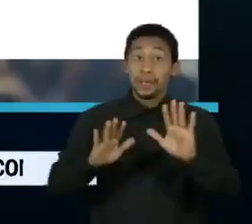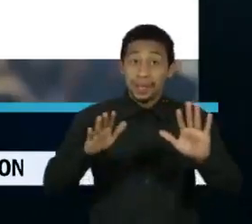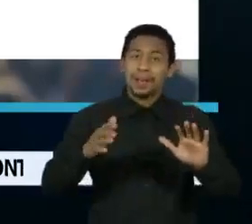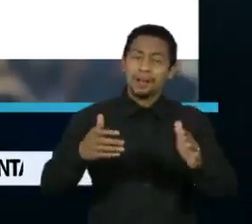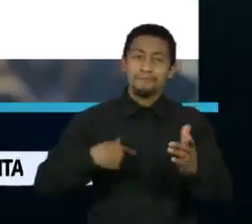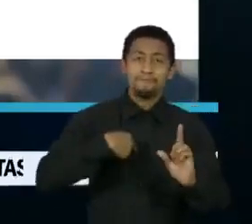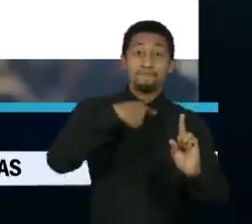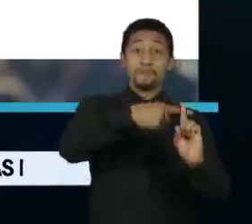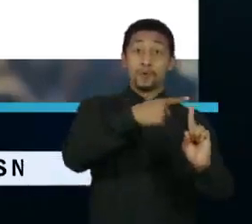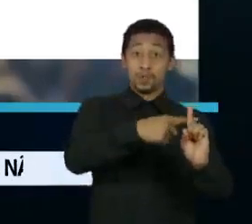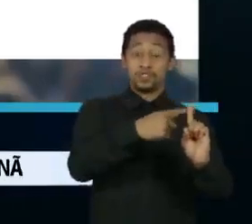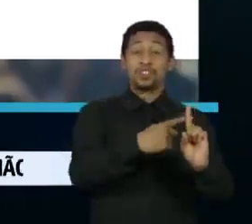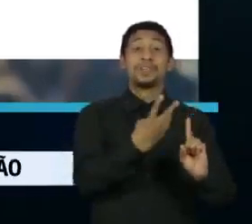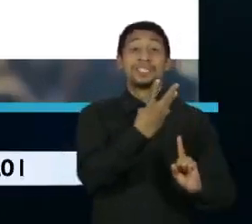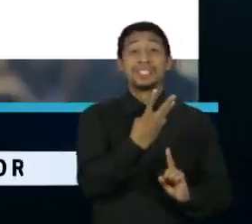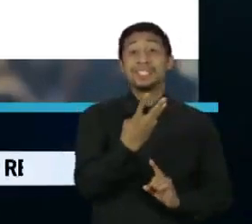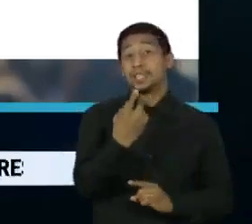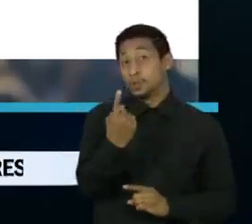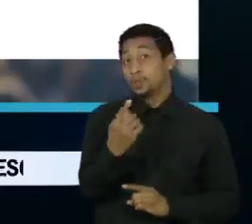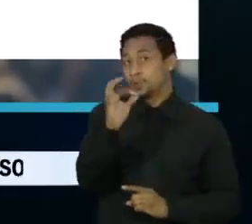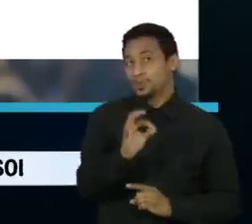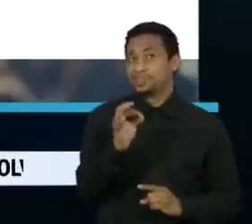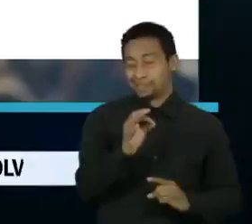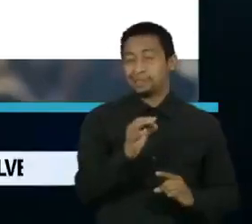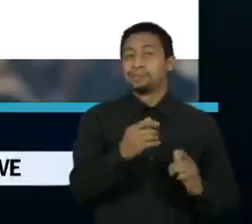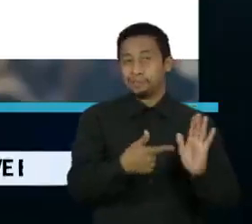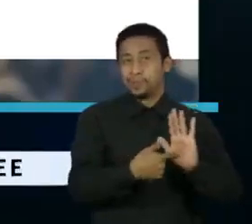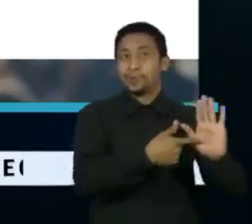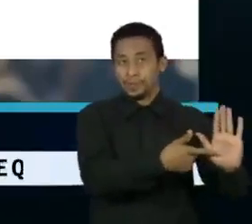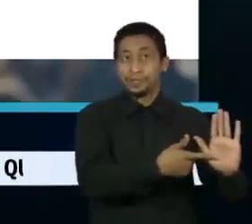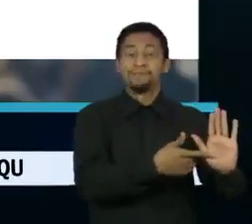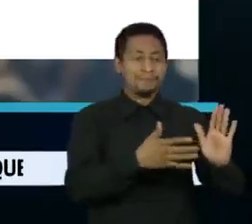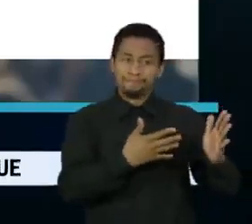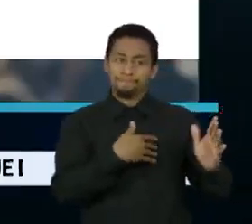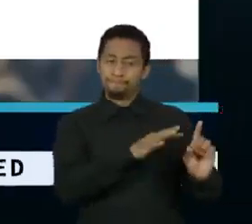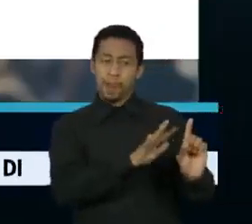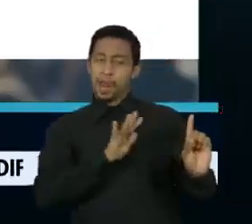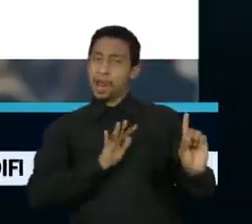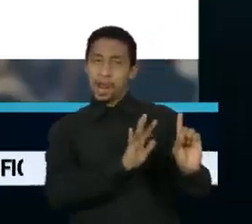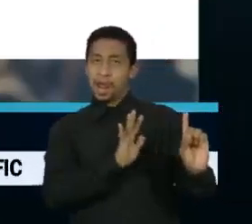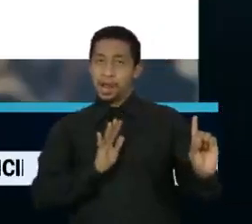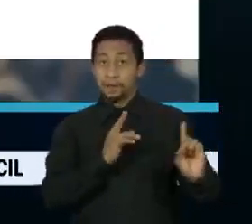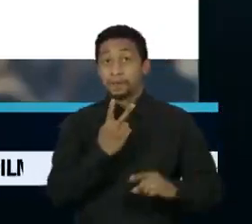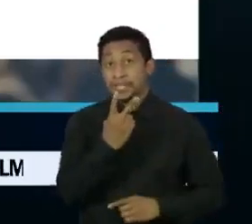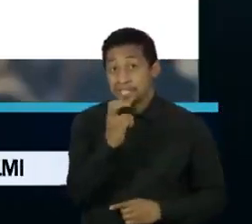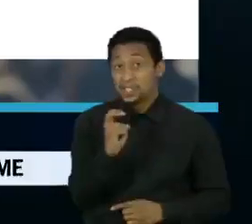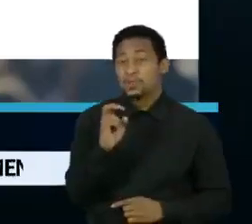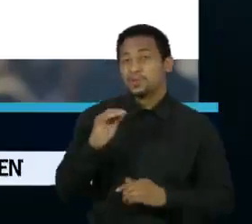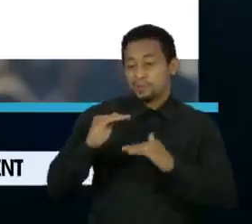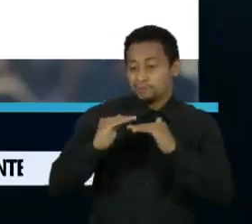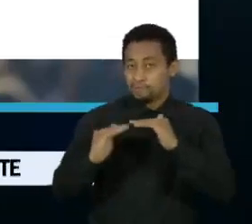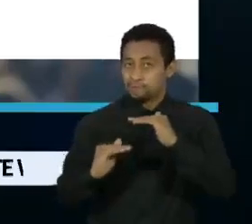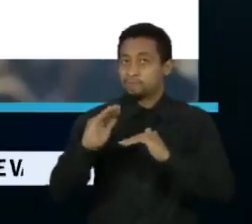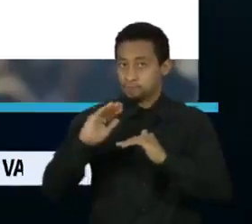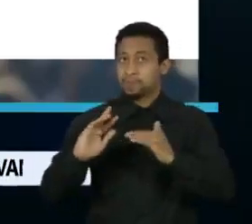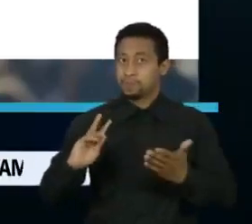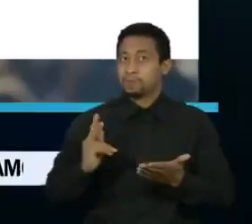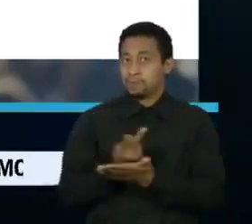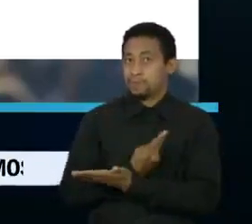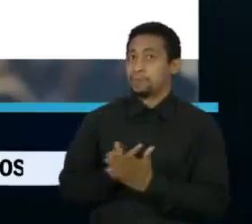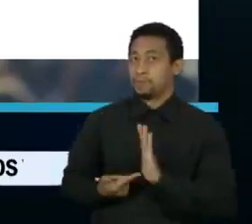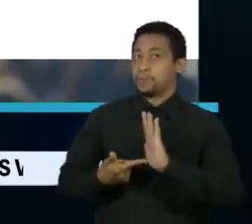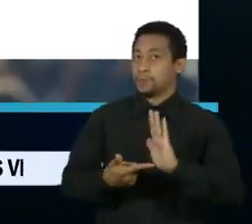avaliação positiva ficou em 33%. A taxa de reprovação está 25 pontos percentuais acima